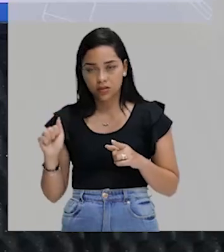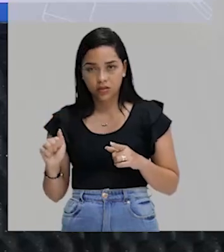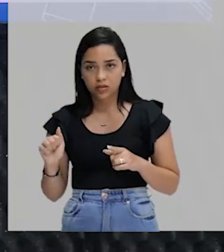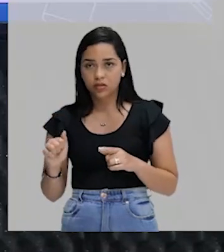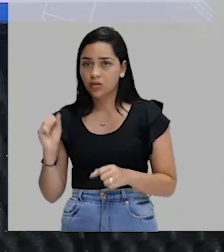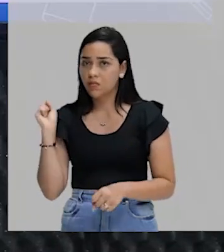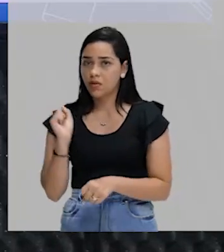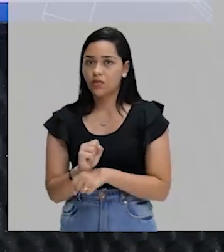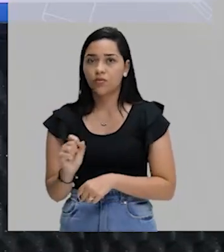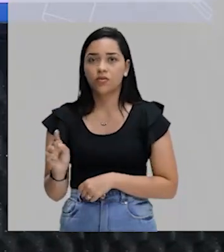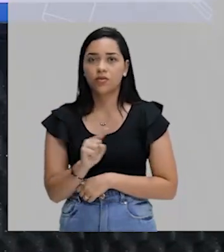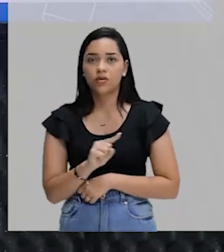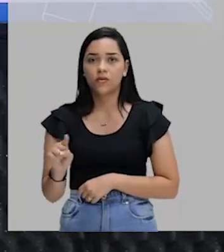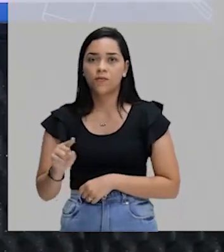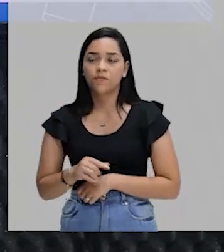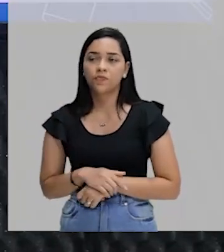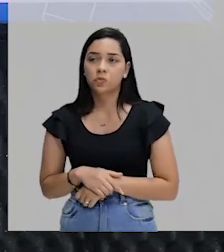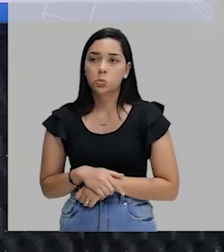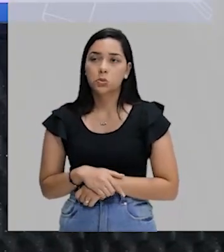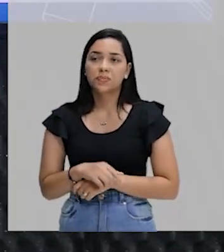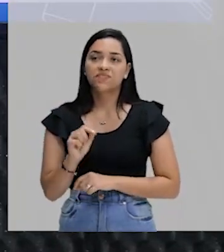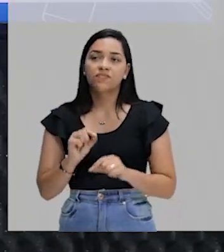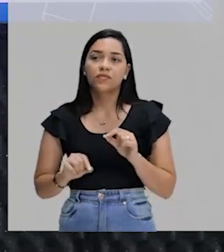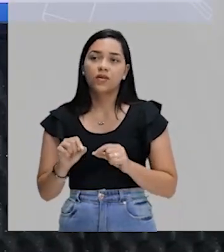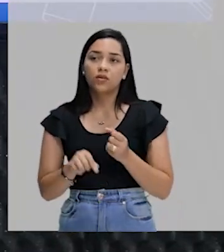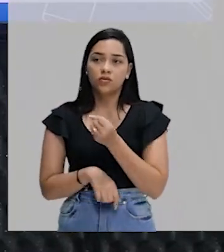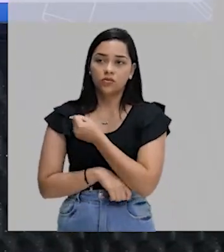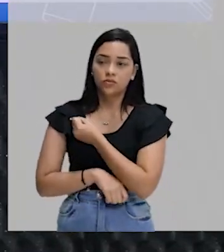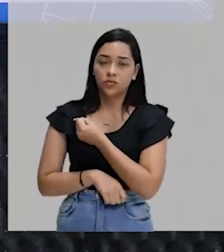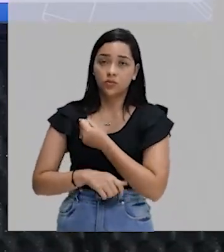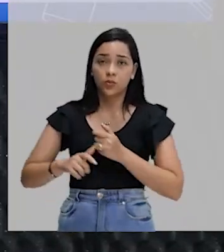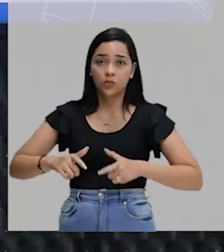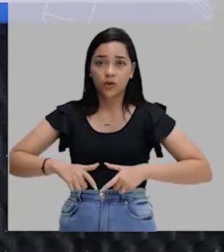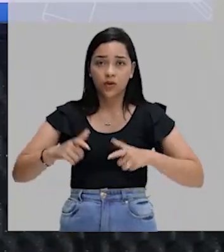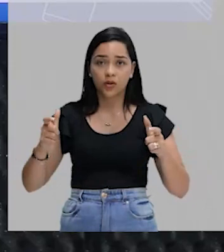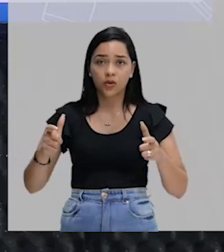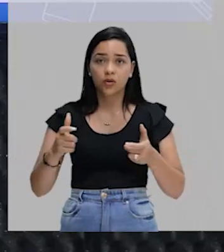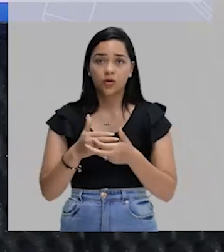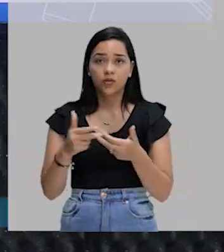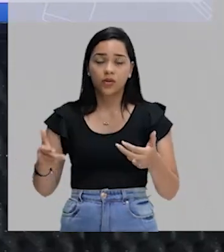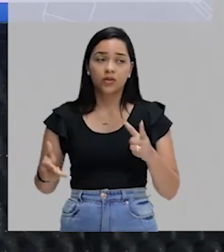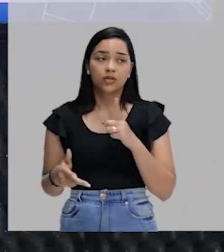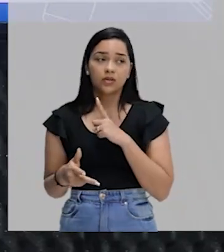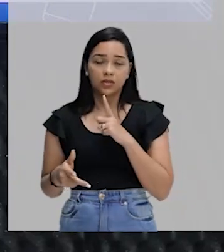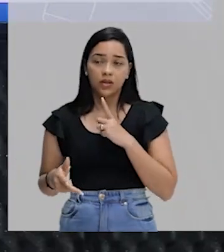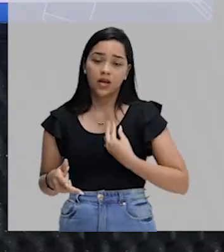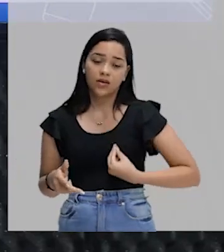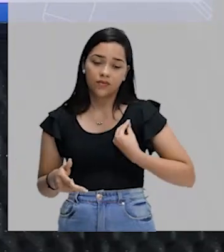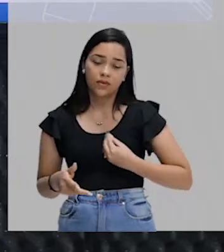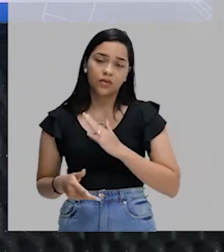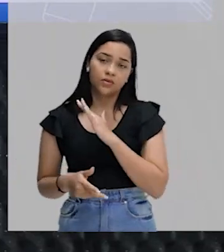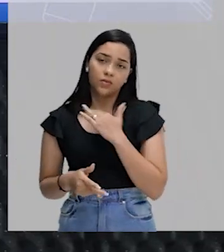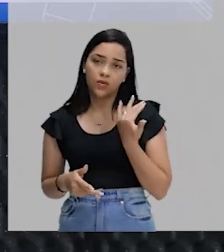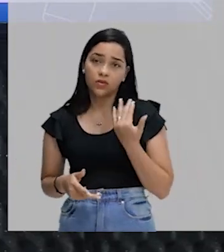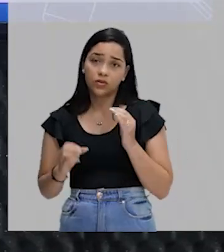Elas não se esgotaram, apesar do número bem maior de guaranis que